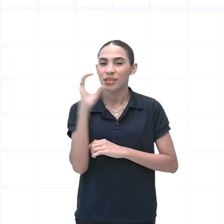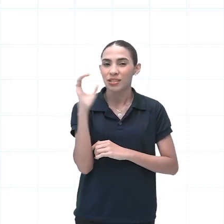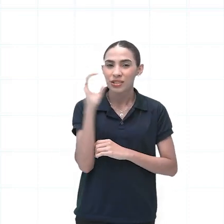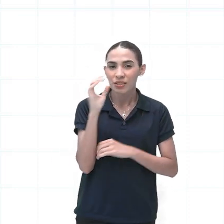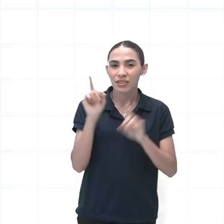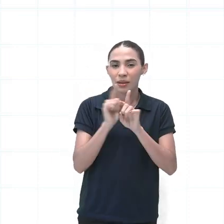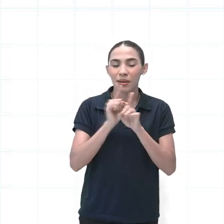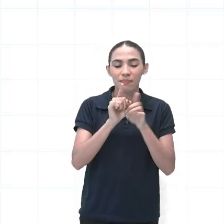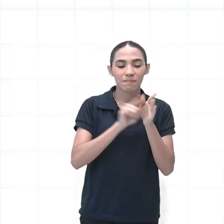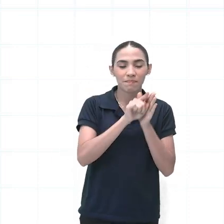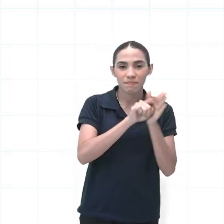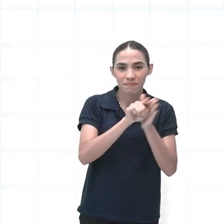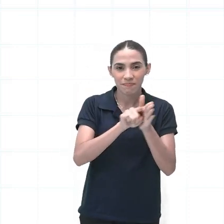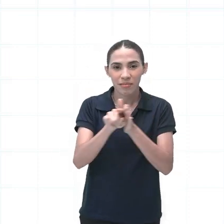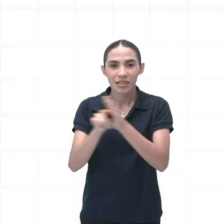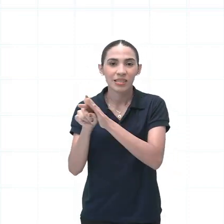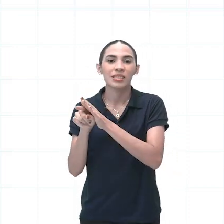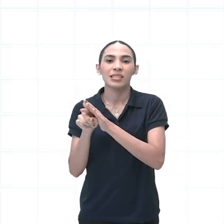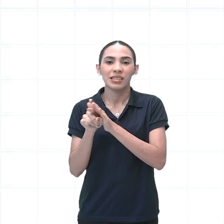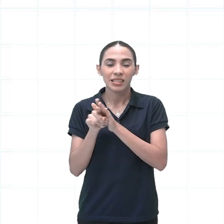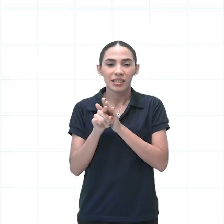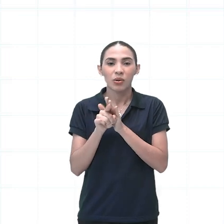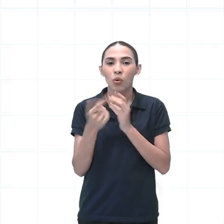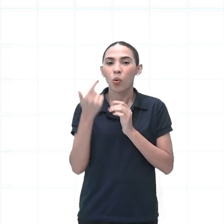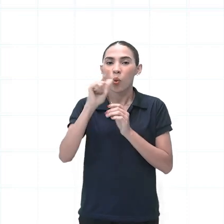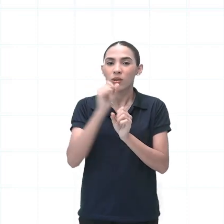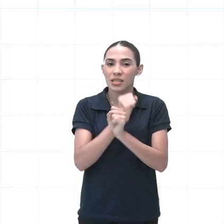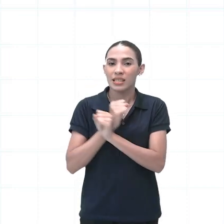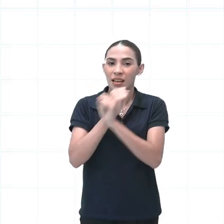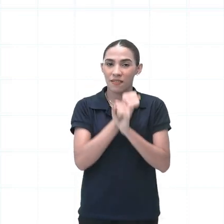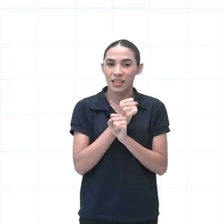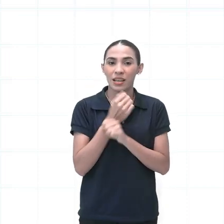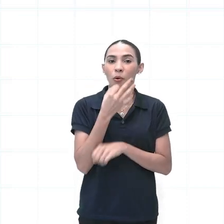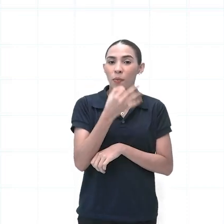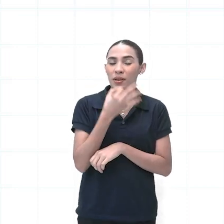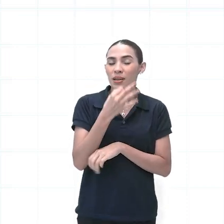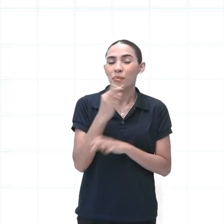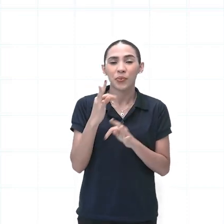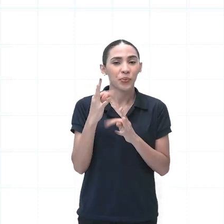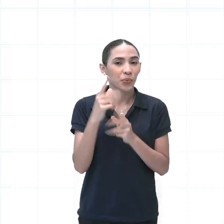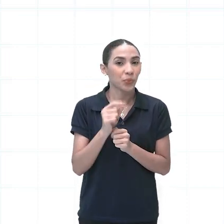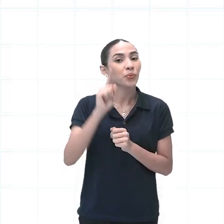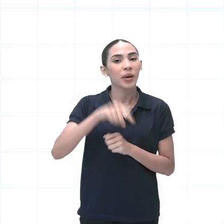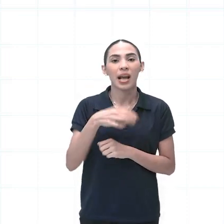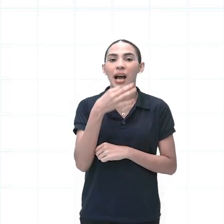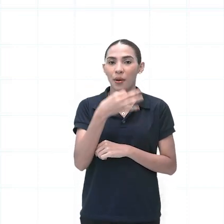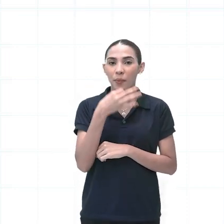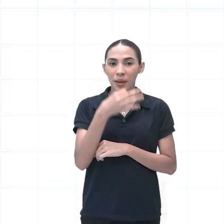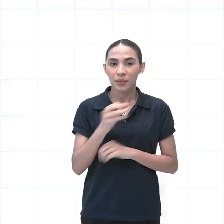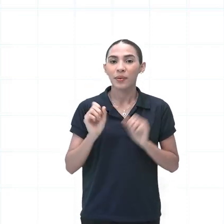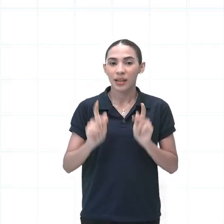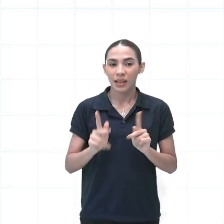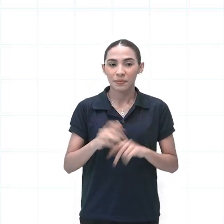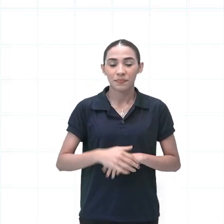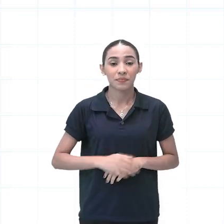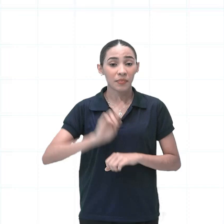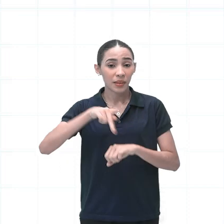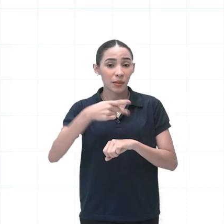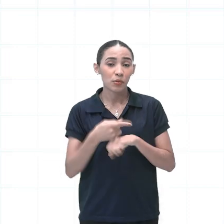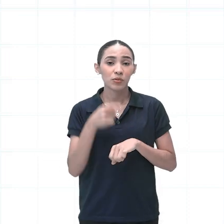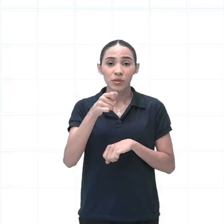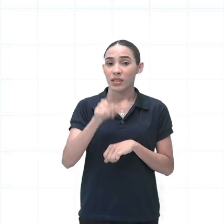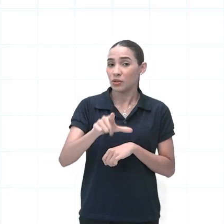científicos, pesquisas para defender o seu ponto de vista. Tudo isso daí é argumento, ok? Depois que